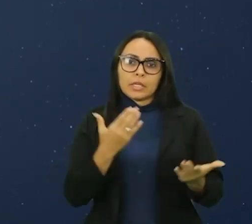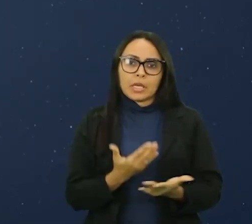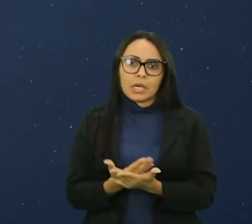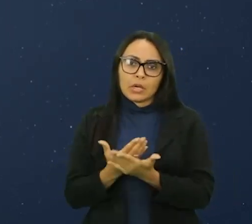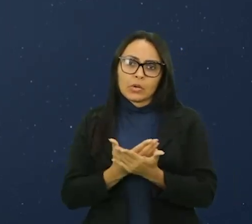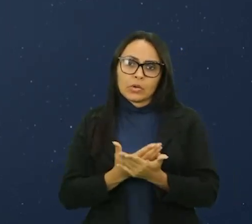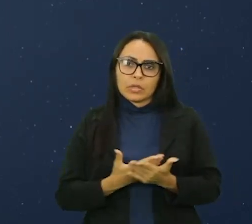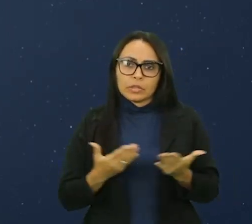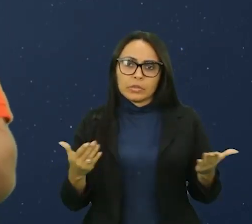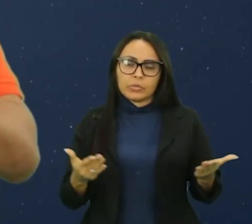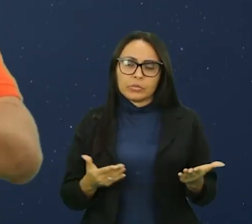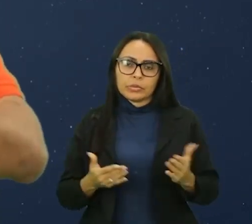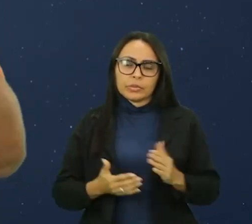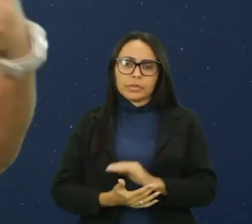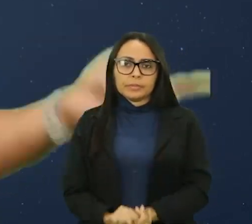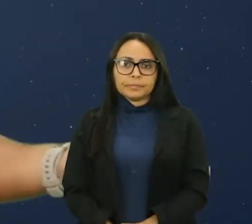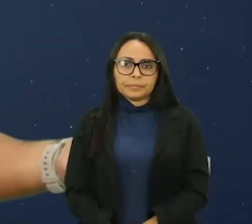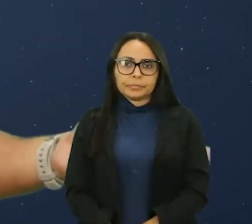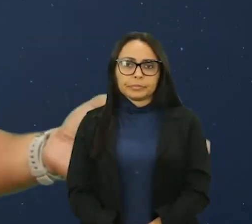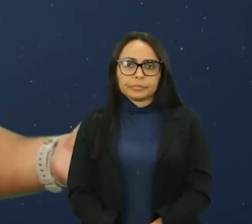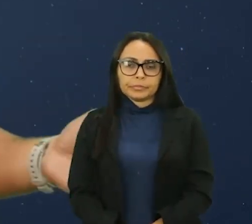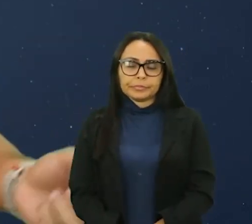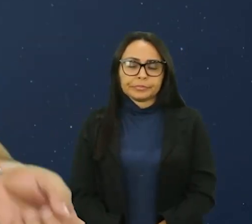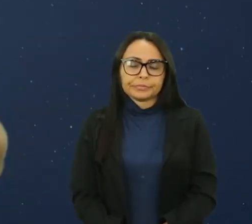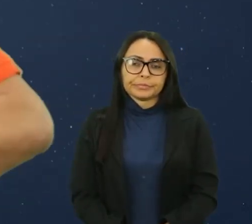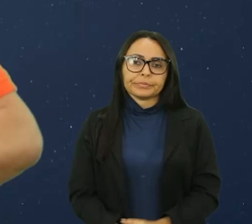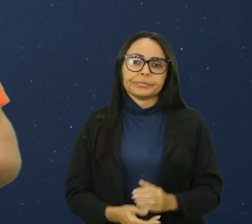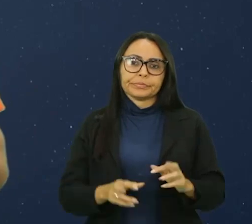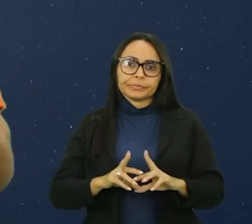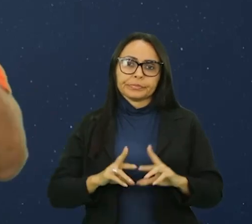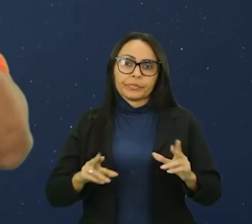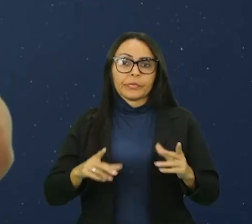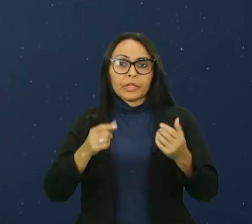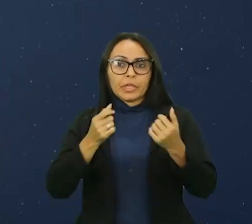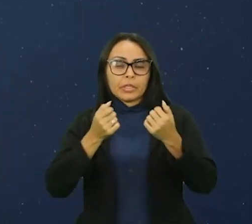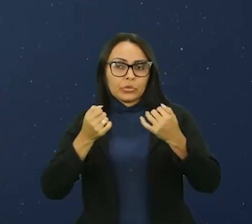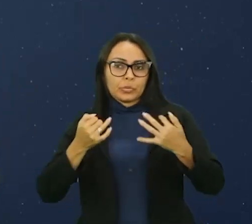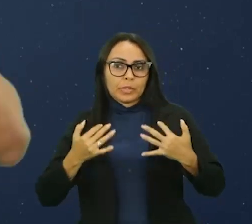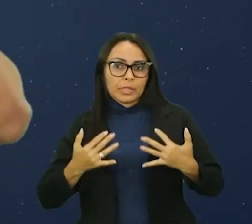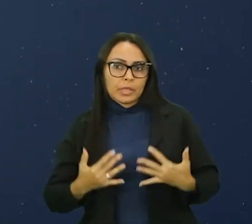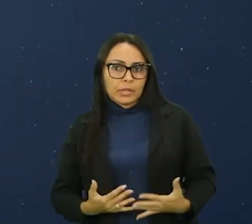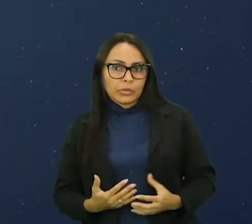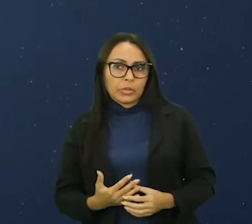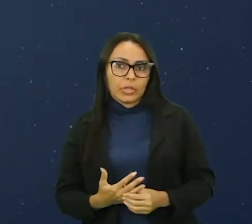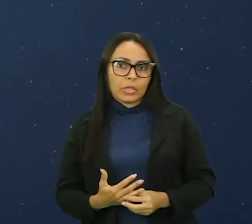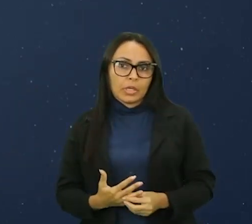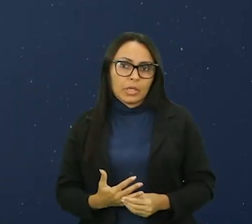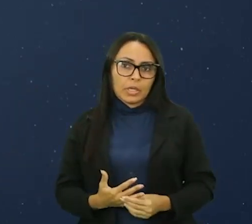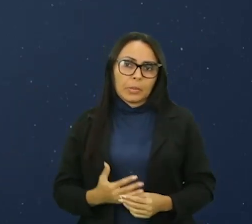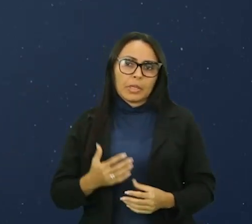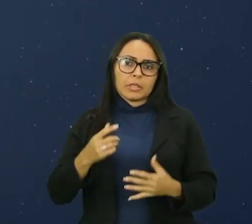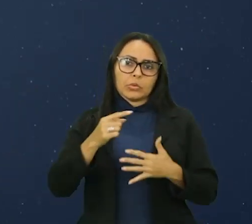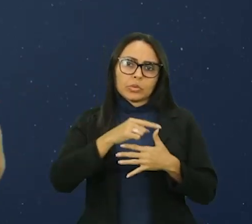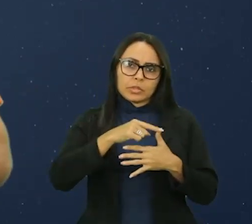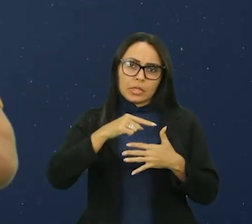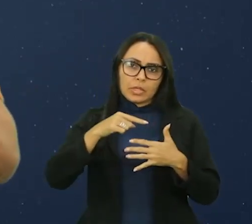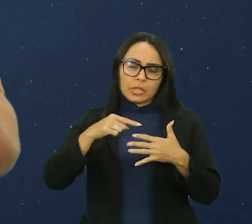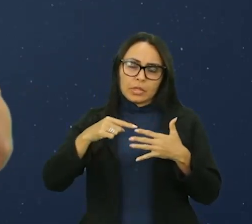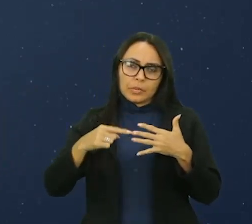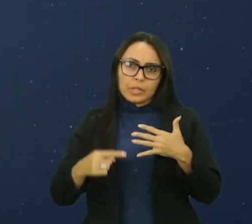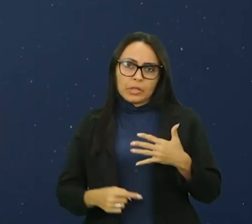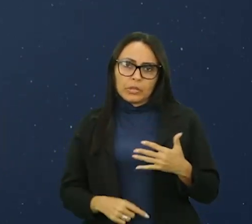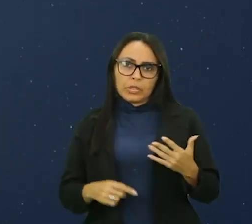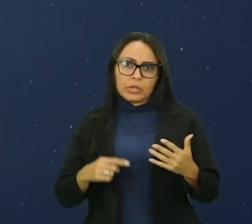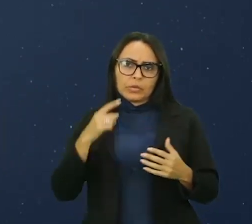esses fatores climáticos. E a diferença entre esses climas é explicado através dos elementos. Eu trouxe